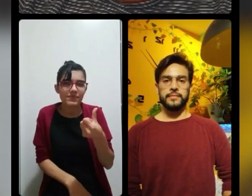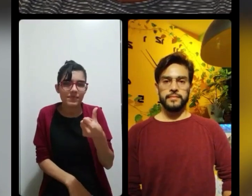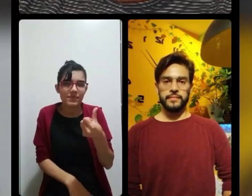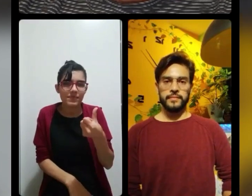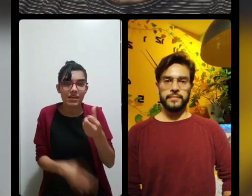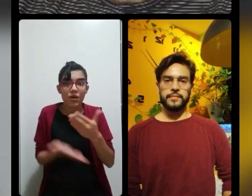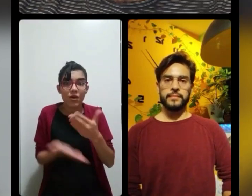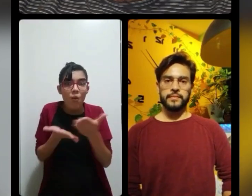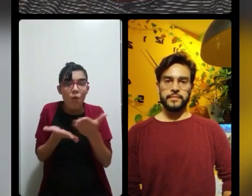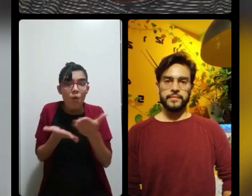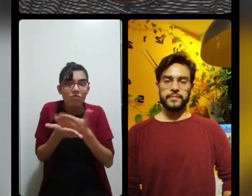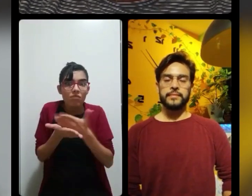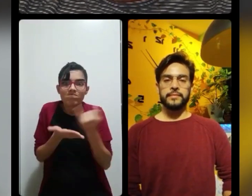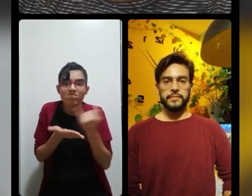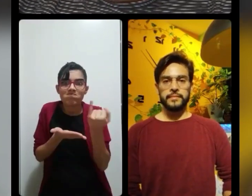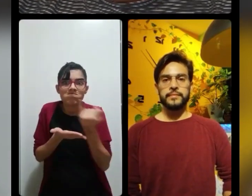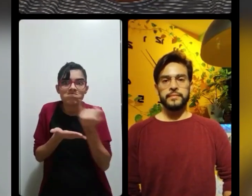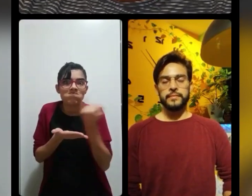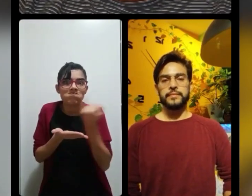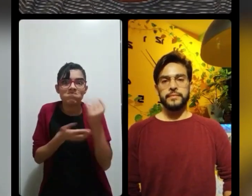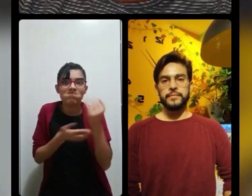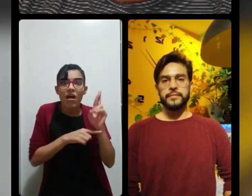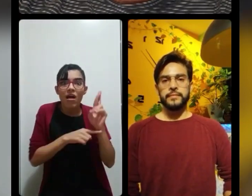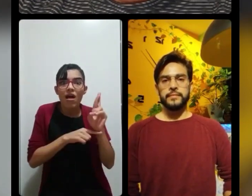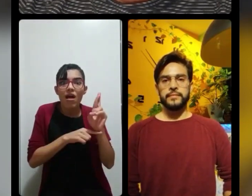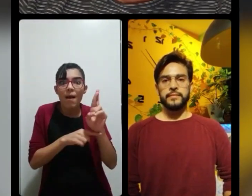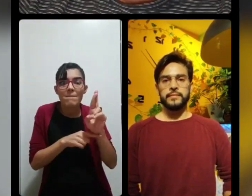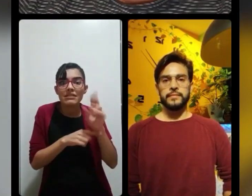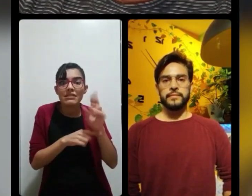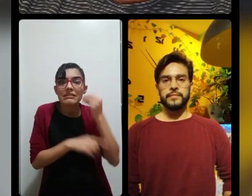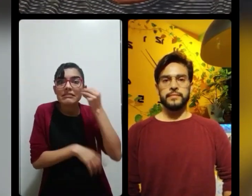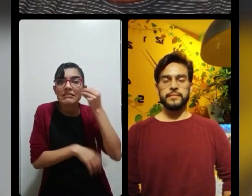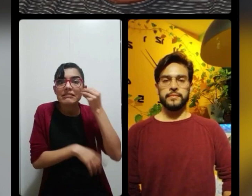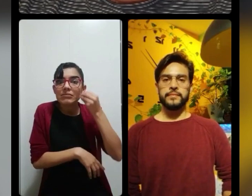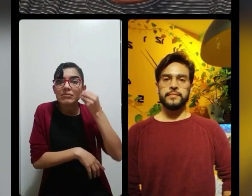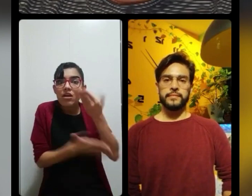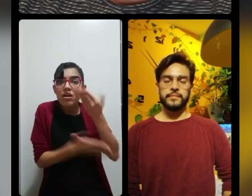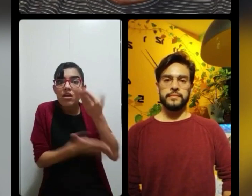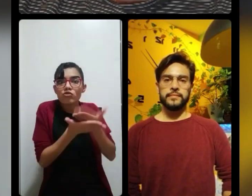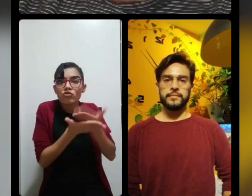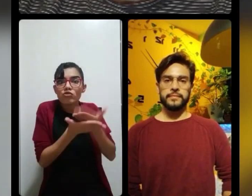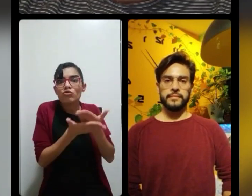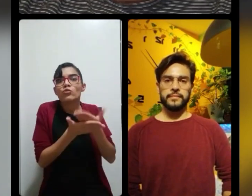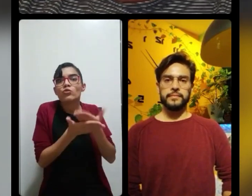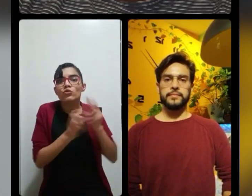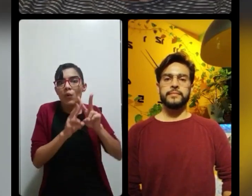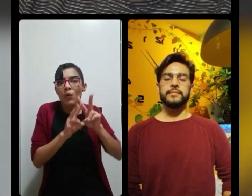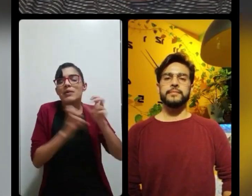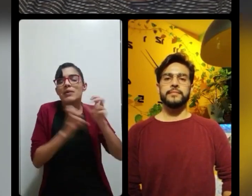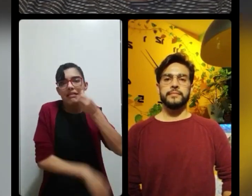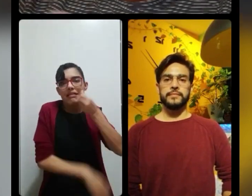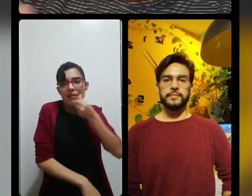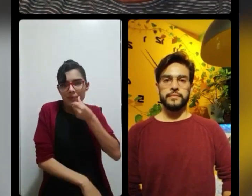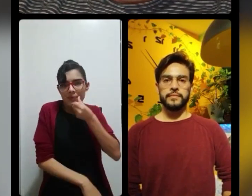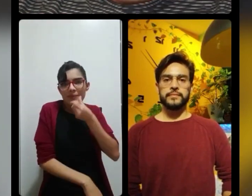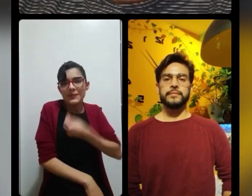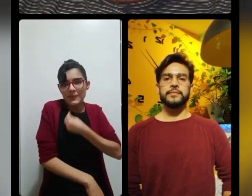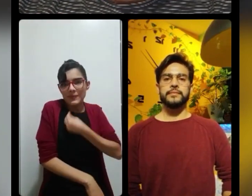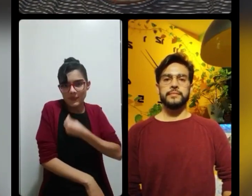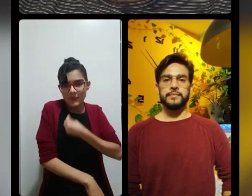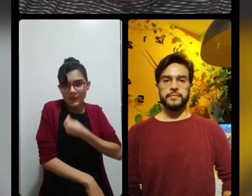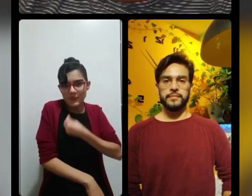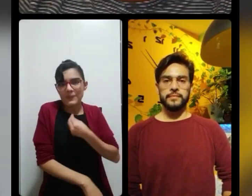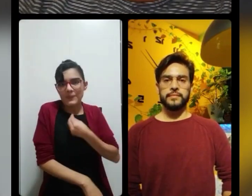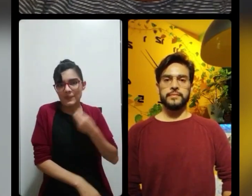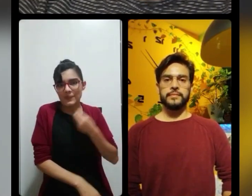que encerra, né, os grandes estudos. A partir daí ele escrevia um ou outro artigo muito vagamente, mandava para o